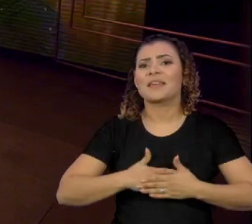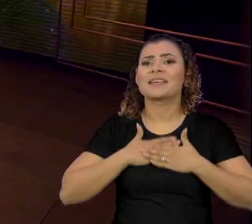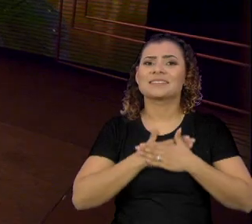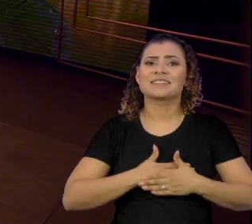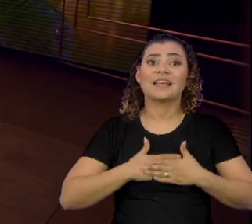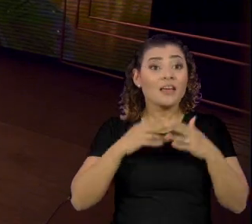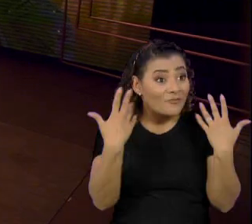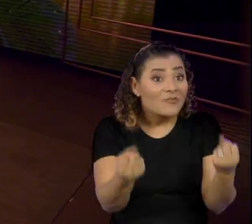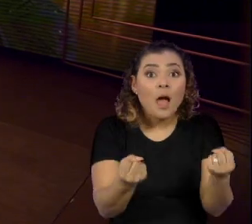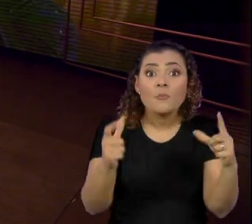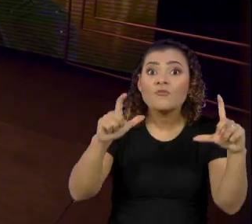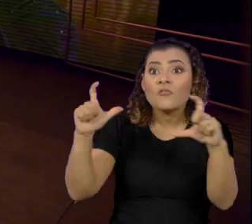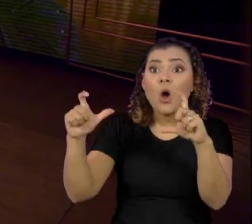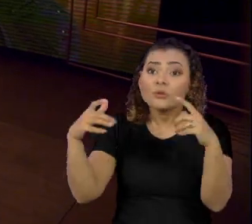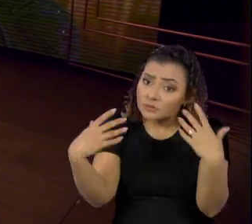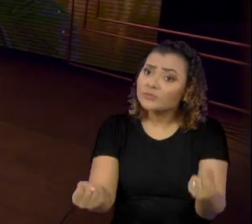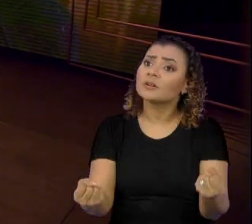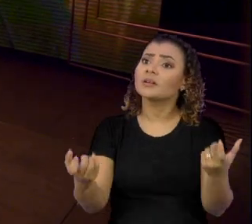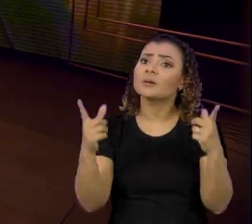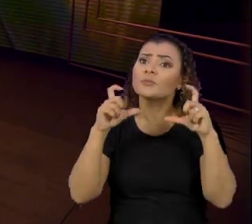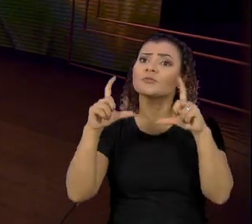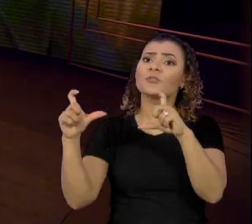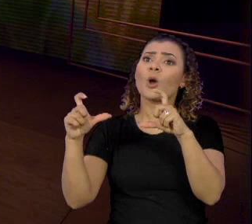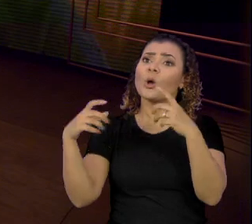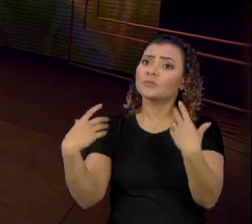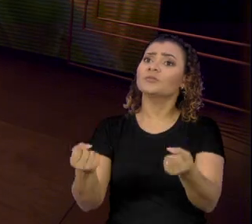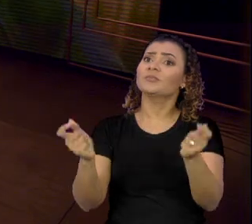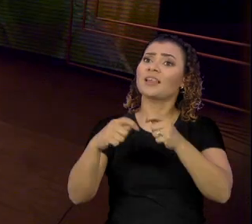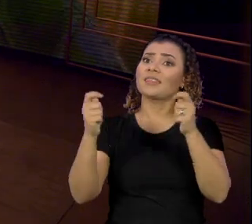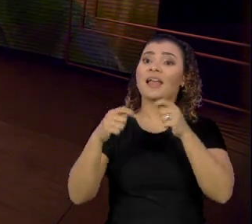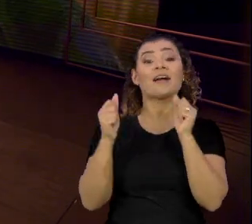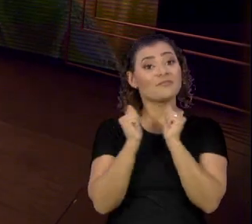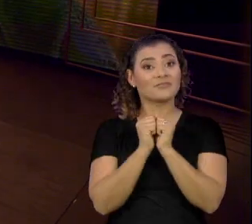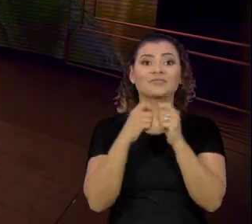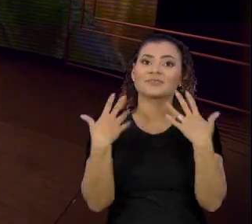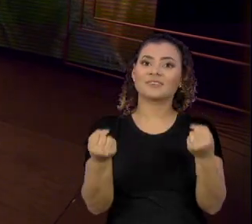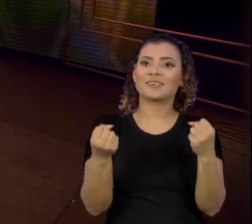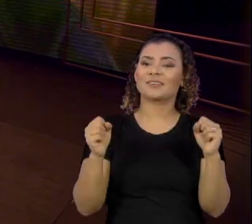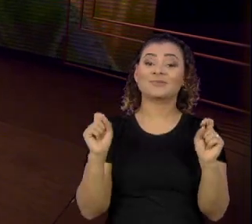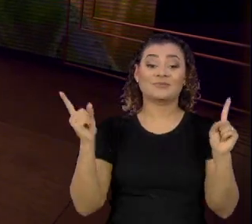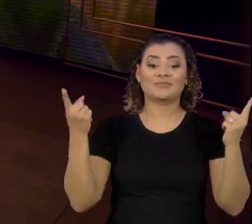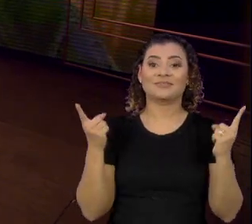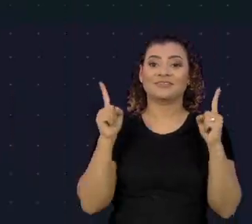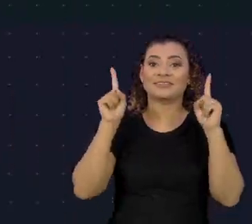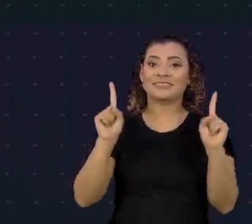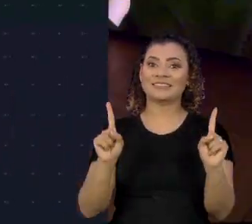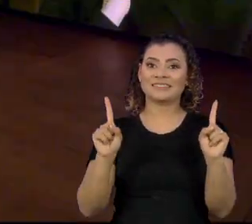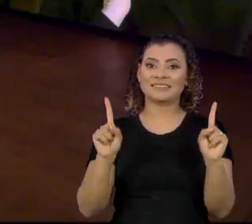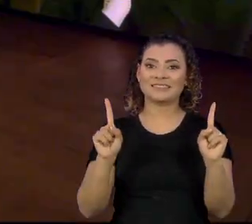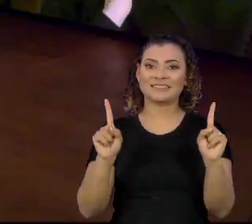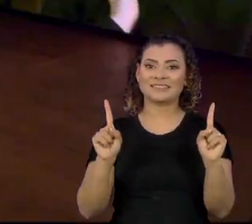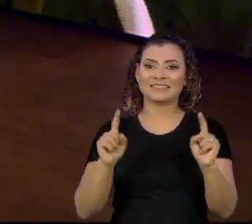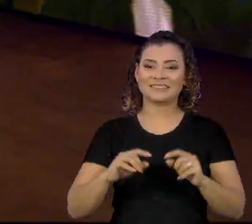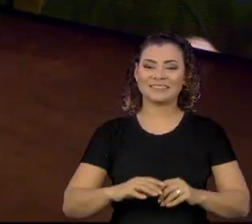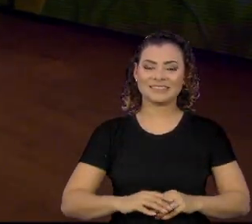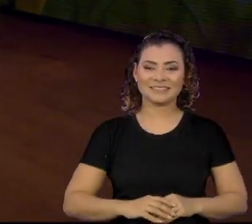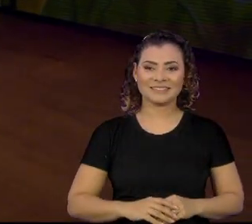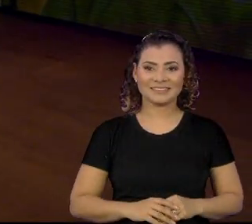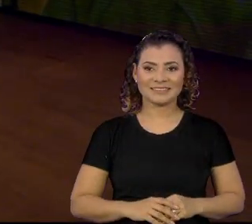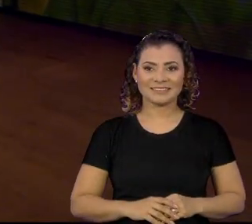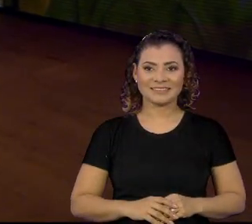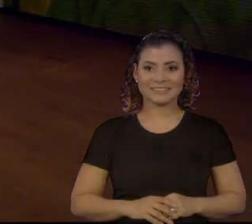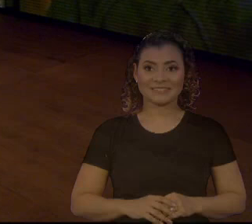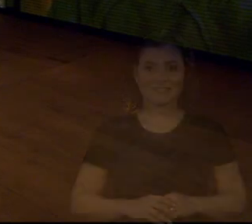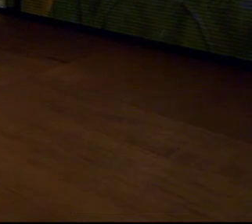Vamos fazer uma foto, gente. A gente costuma fazer uma foto no final. Aí perto. Pode ser? Ai. Aqui, junto com você. Opa.